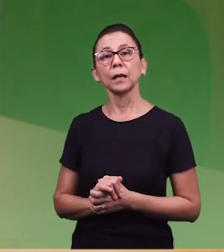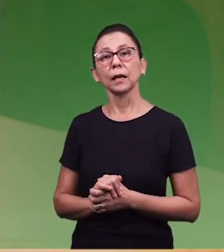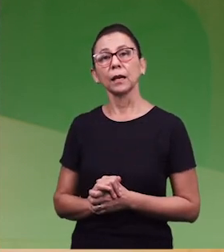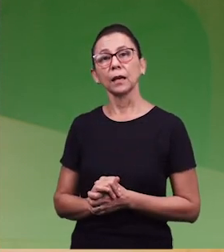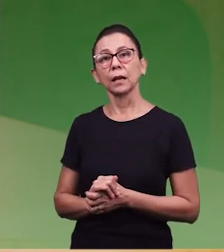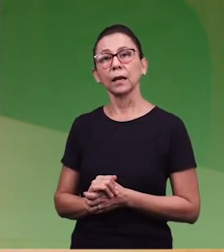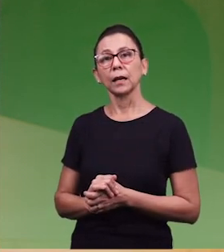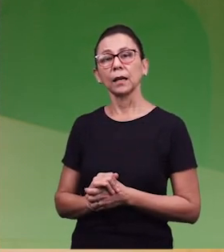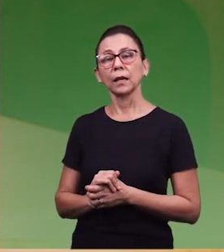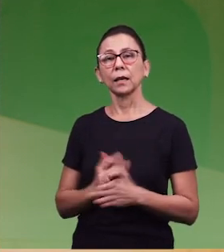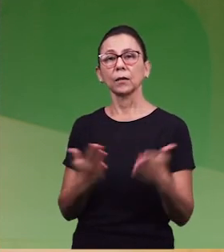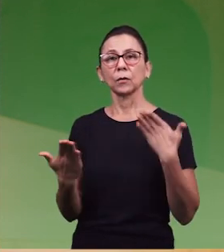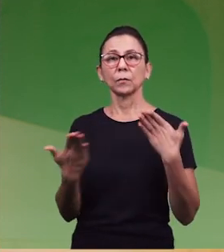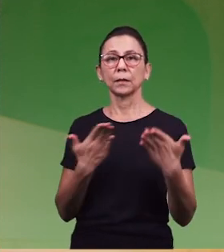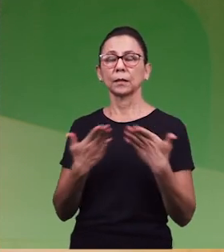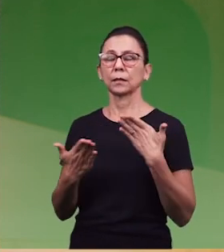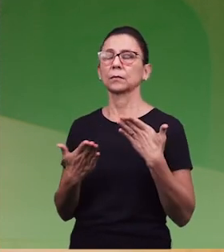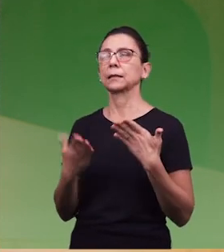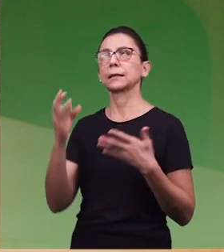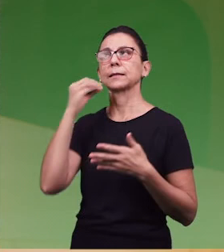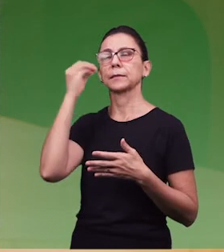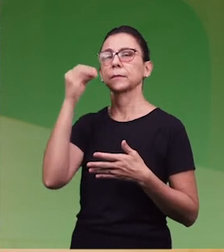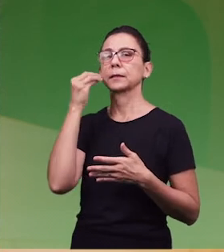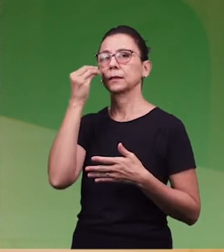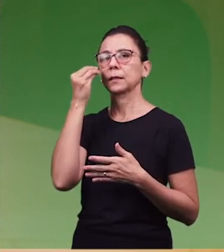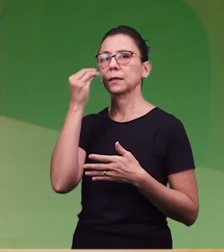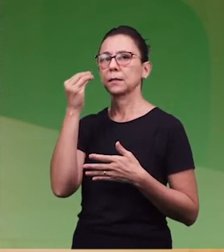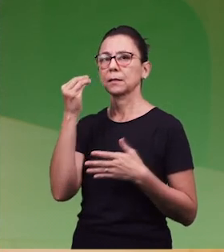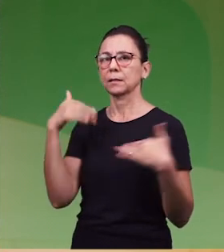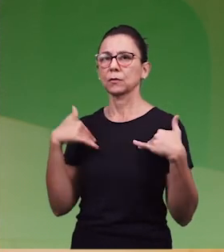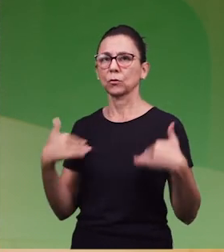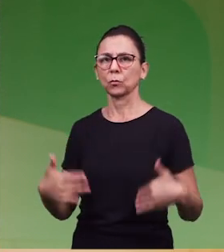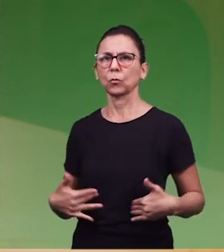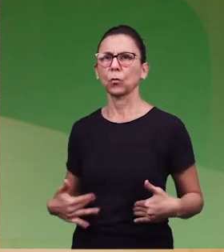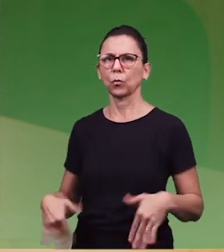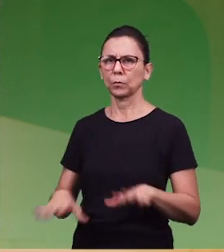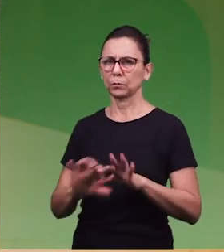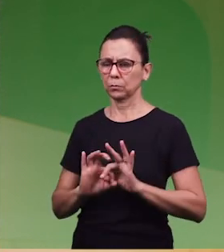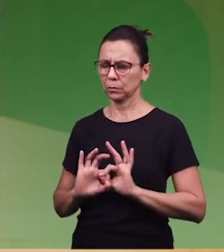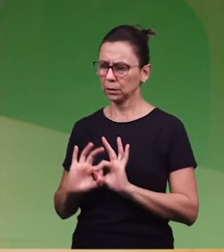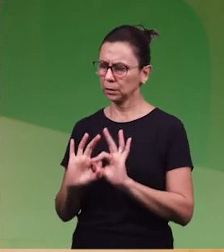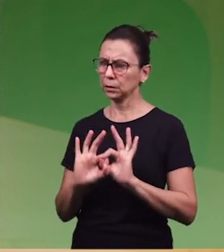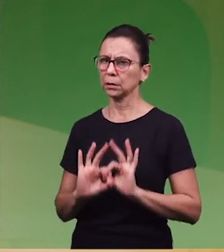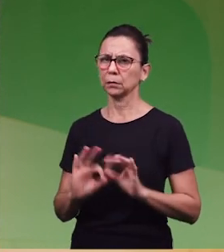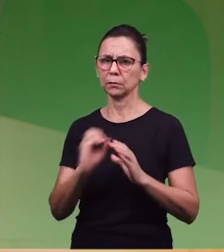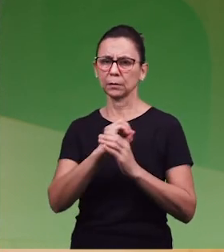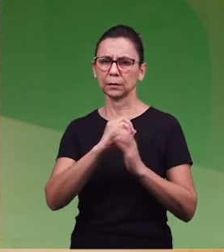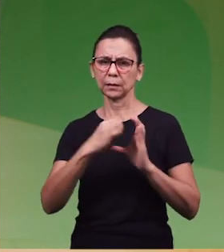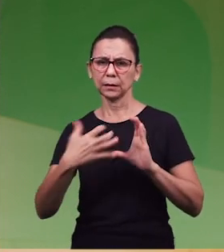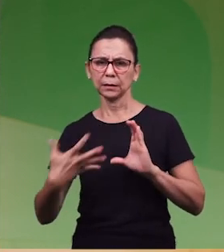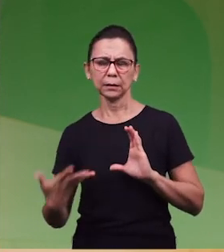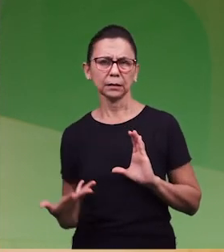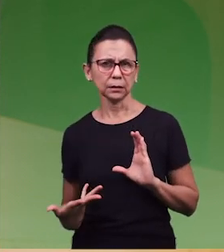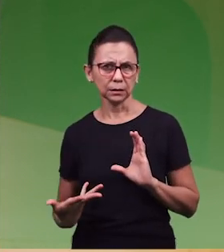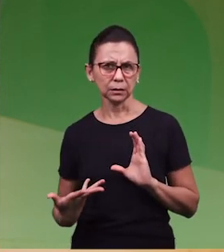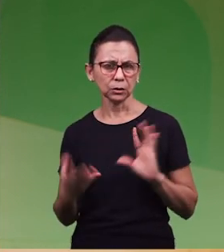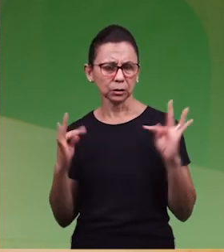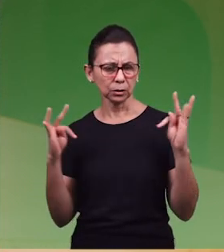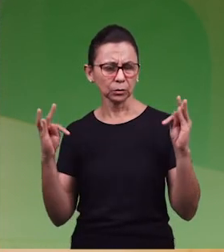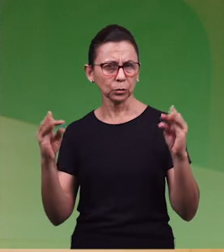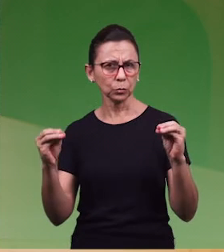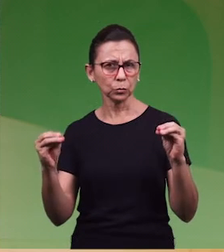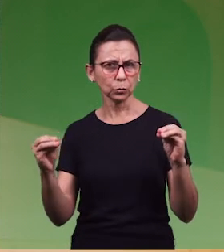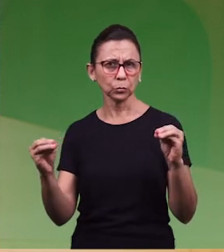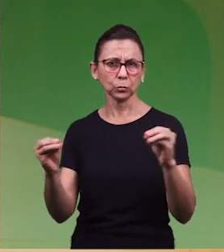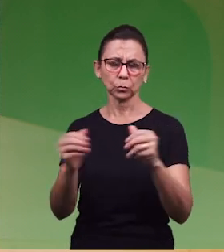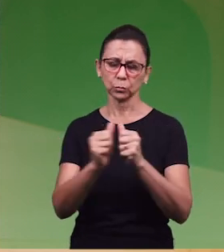Então, tudo na igreja tinha essa característica de corpo, nada isoladamente, tudo feito dentro de um conjunto, tudo feito